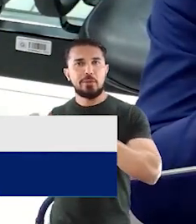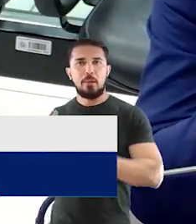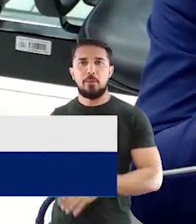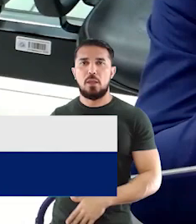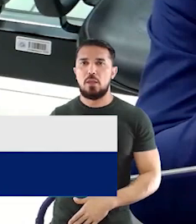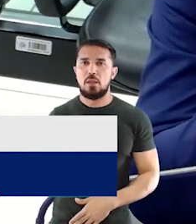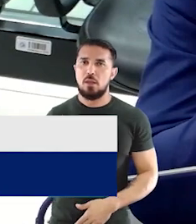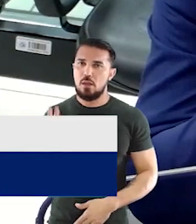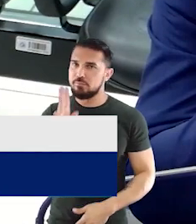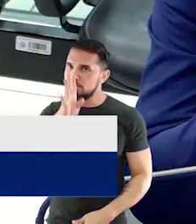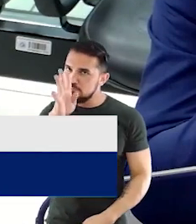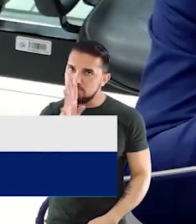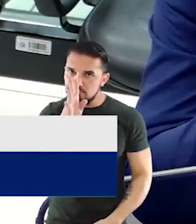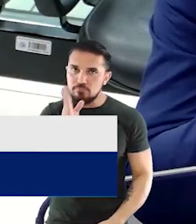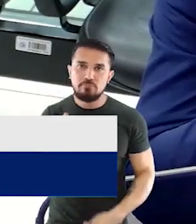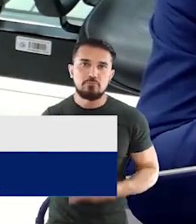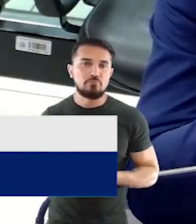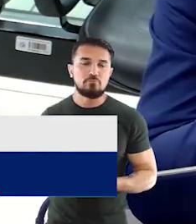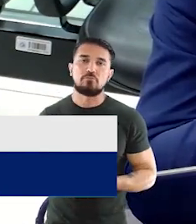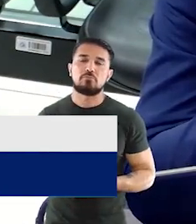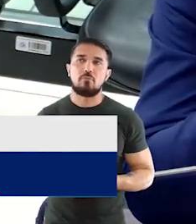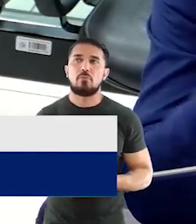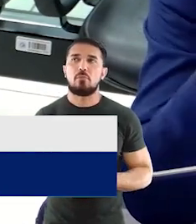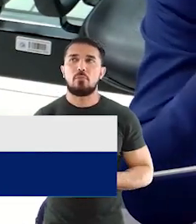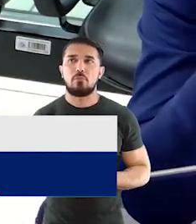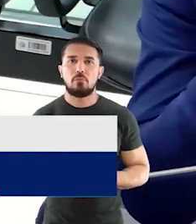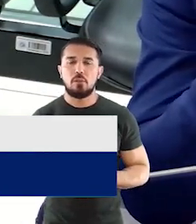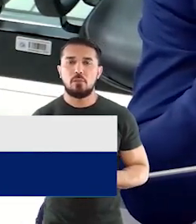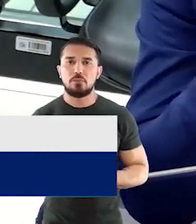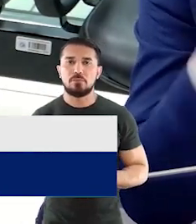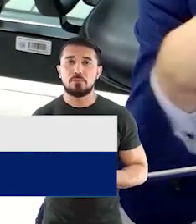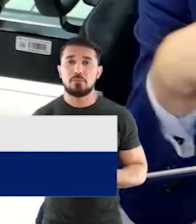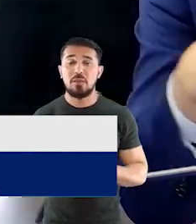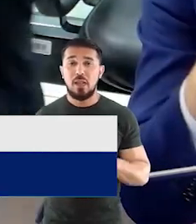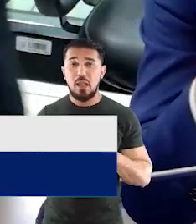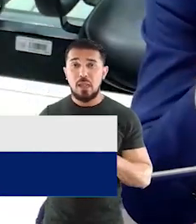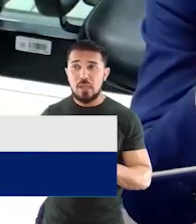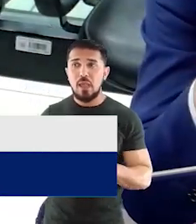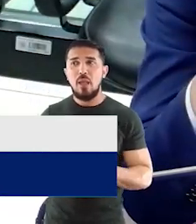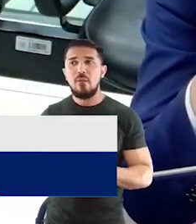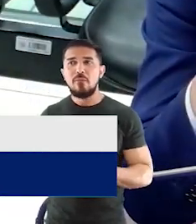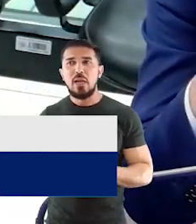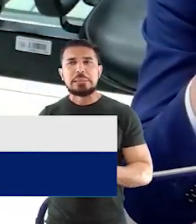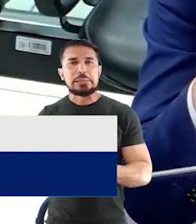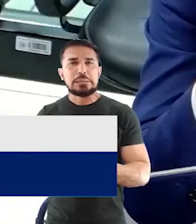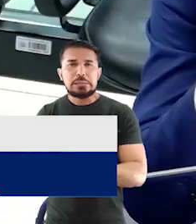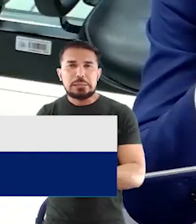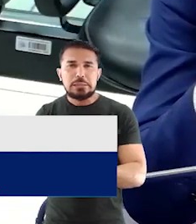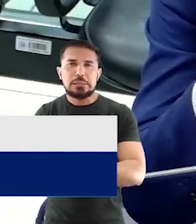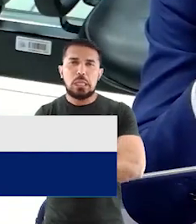uma empresa concessionária como a BRK, ele saia fazendo buracos,